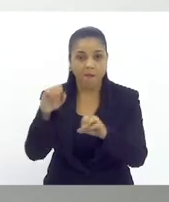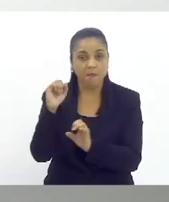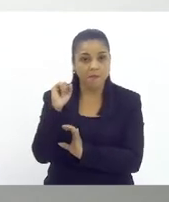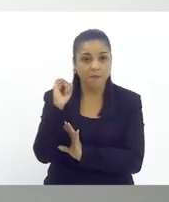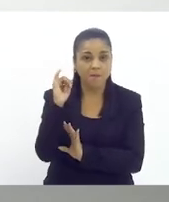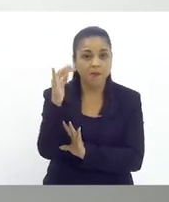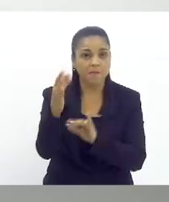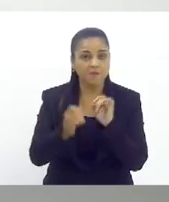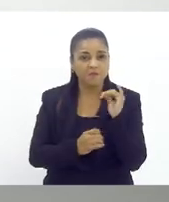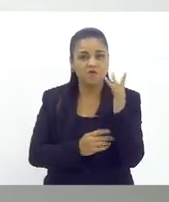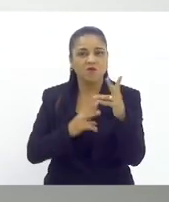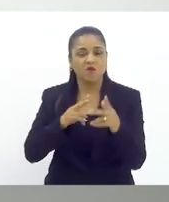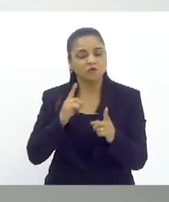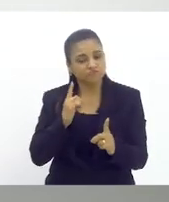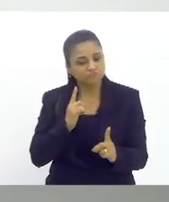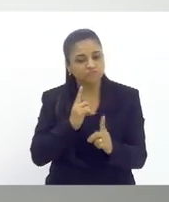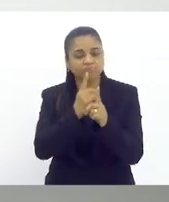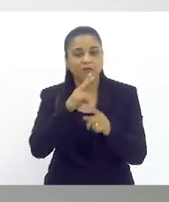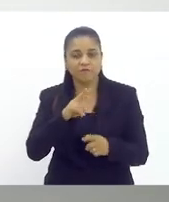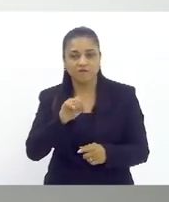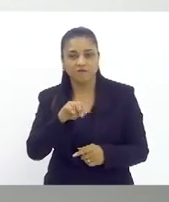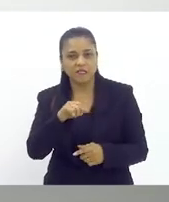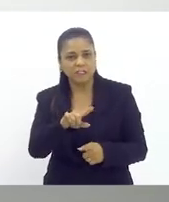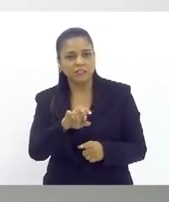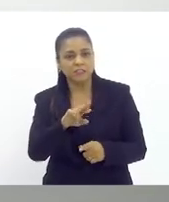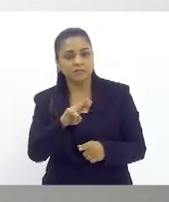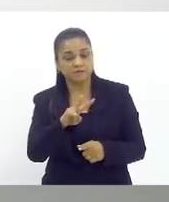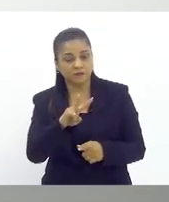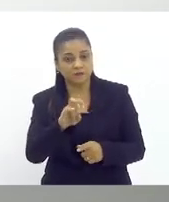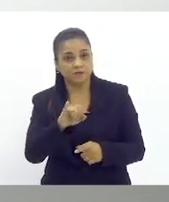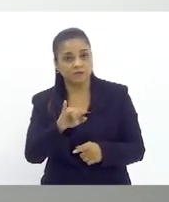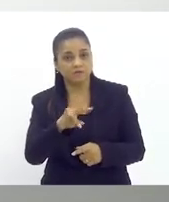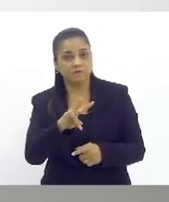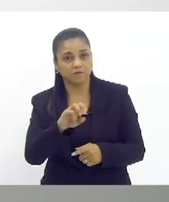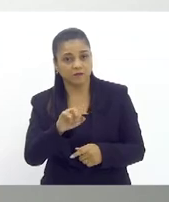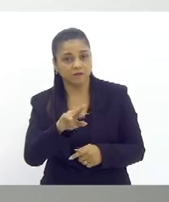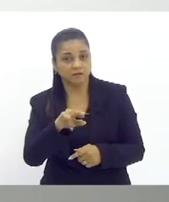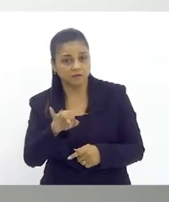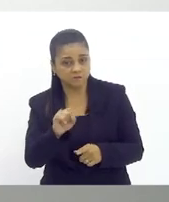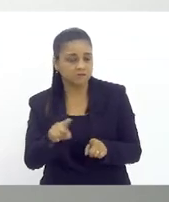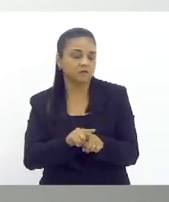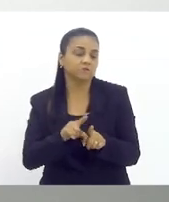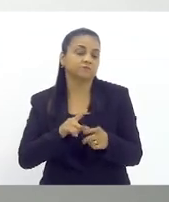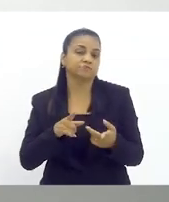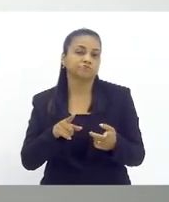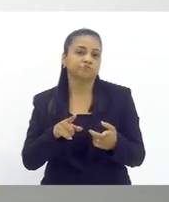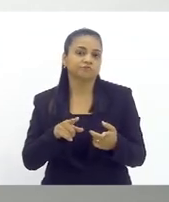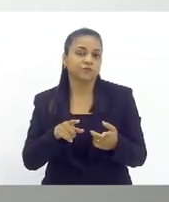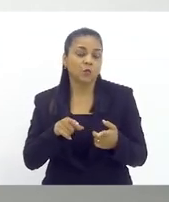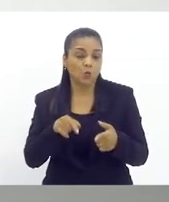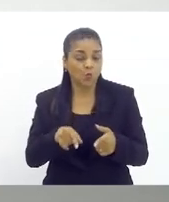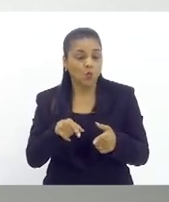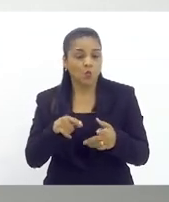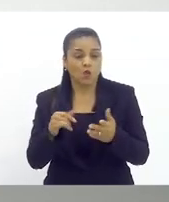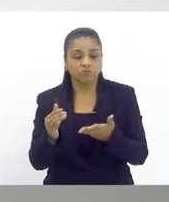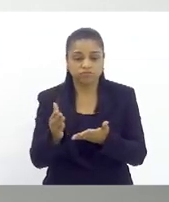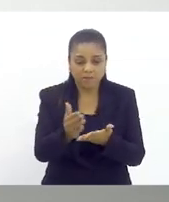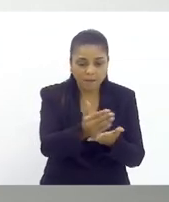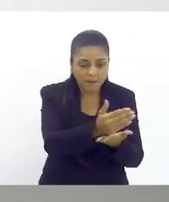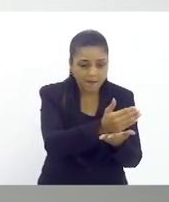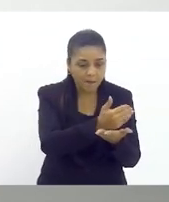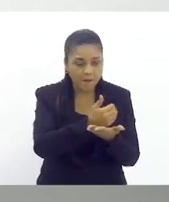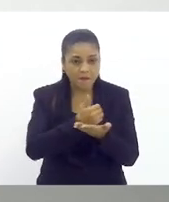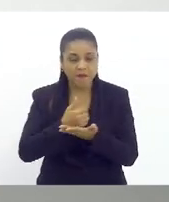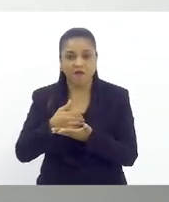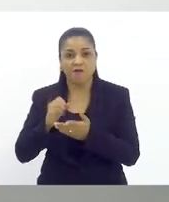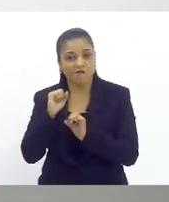os deveres os coletores então o inventário Florestal se perguntar